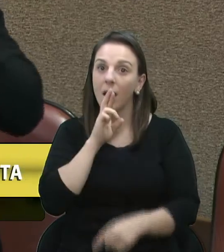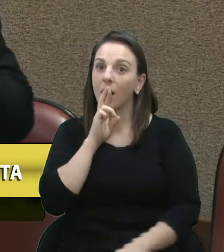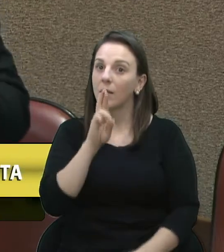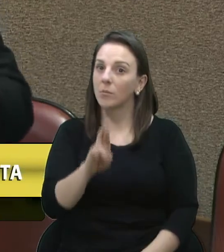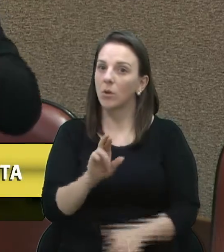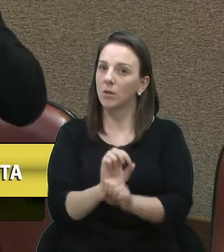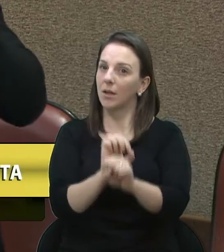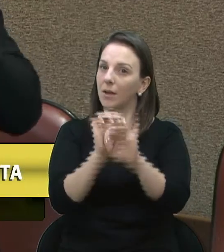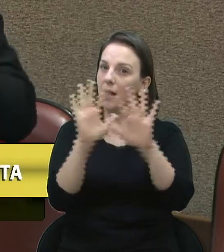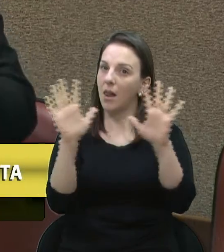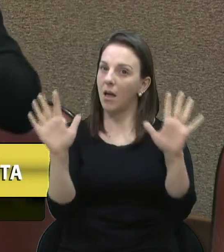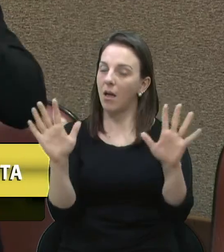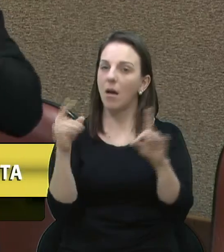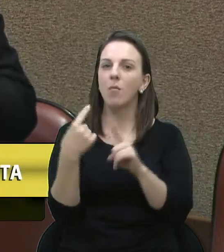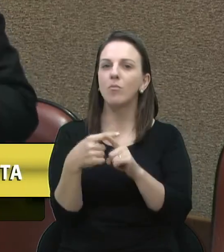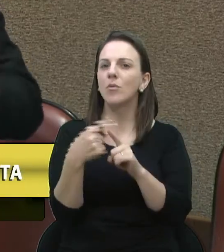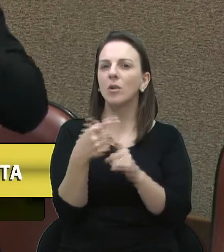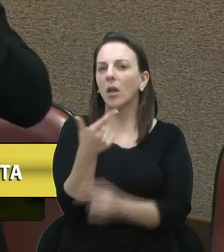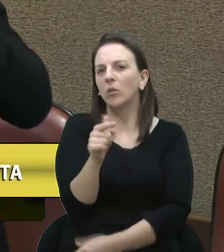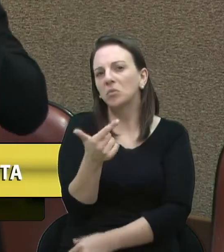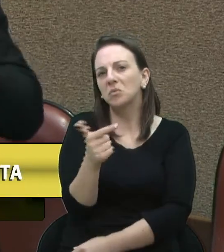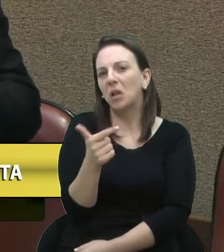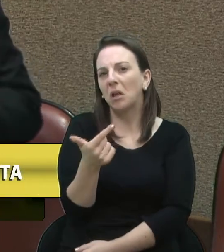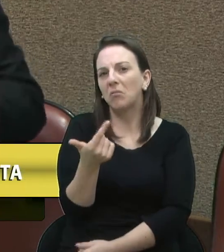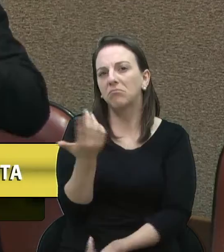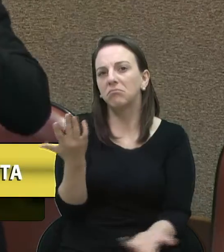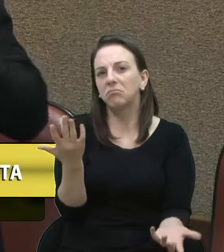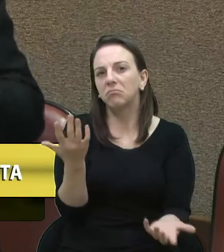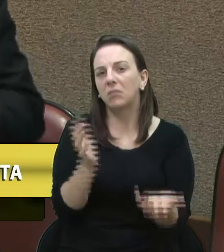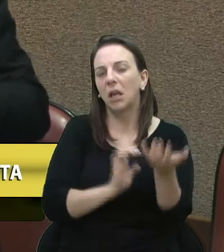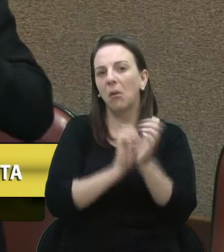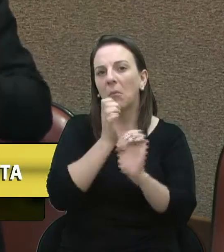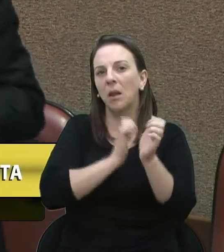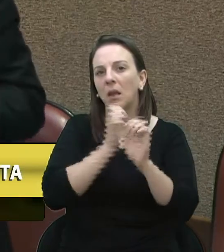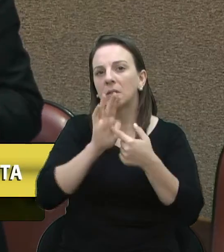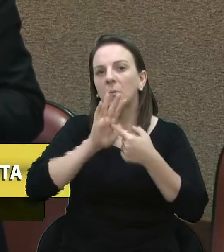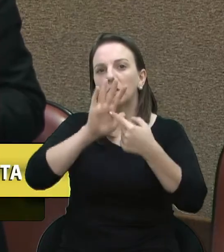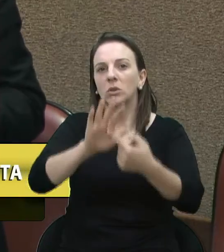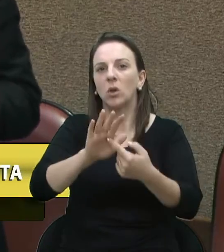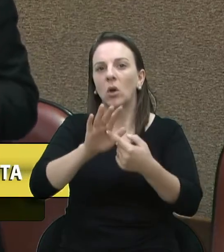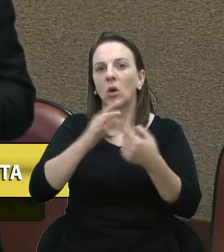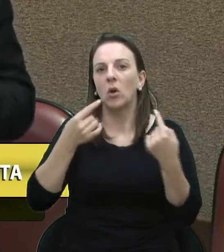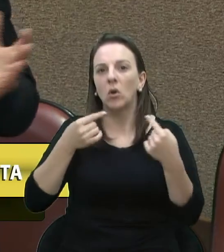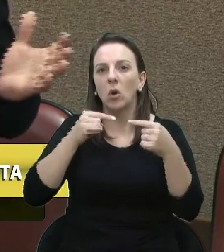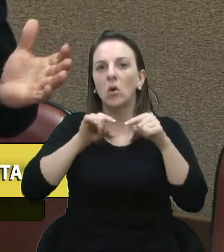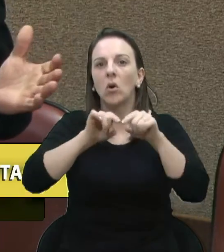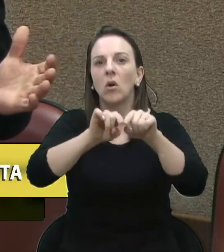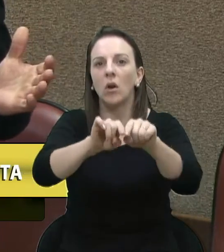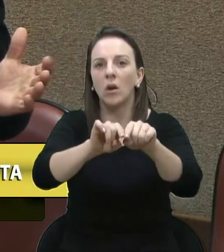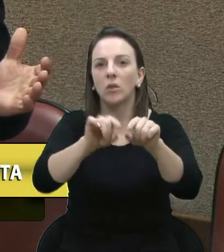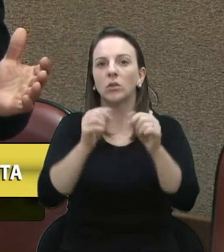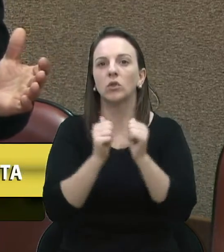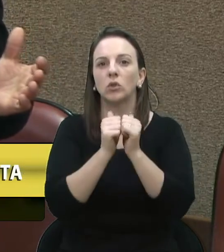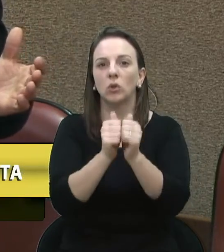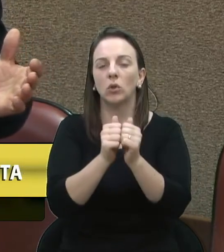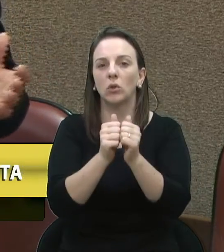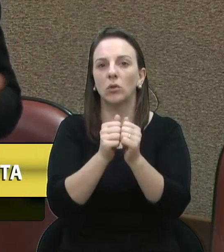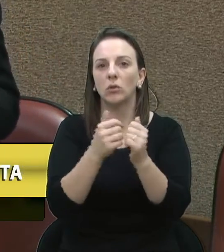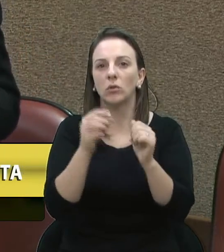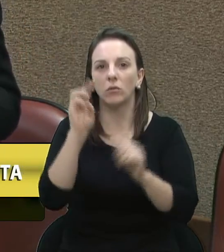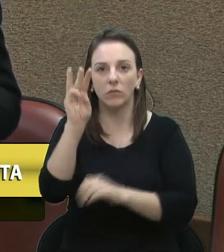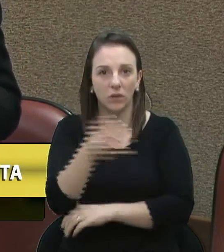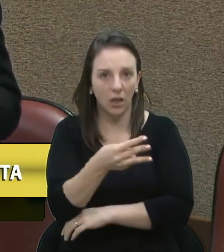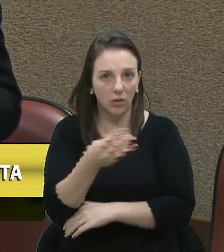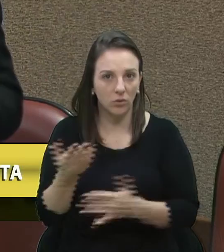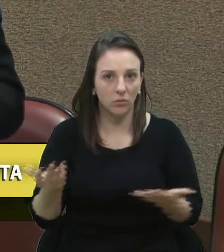Por que não houve empresas que se apresentaram para concorrer com a Visate? Essa é a pergunta que eu faço. Então,